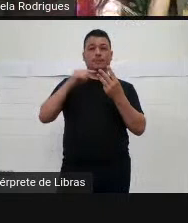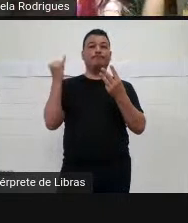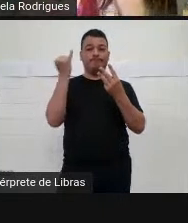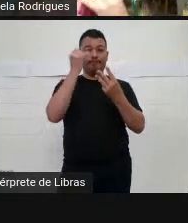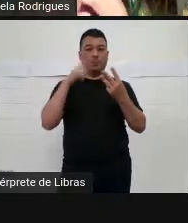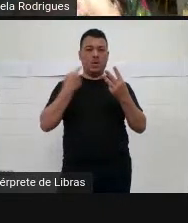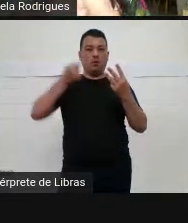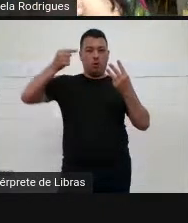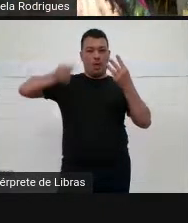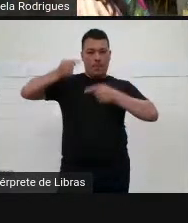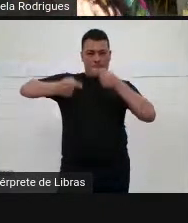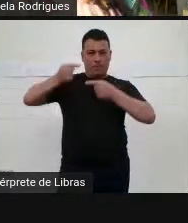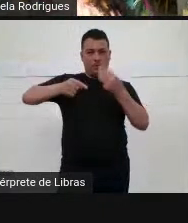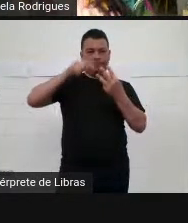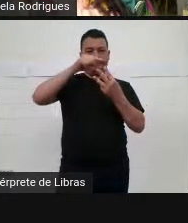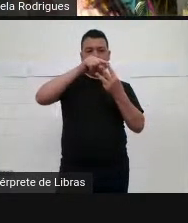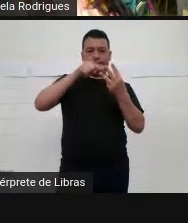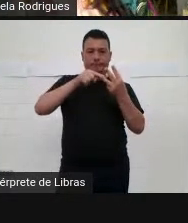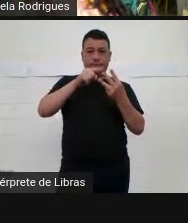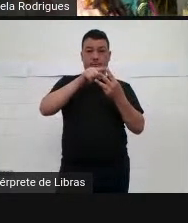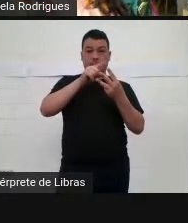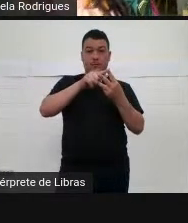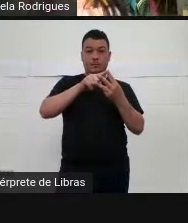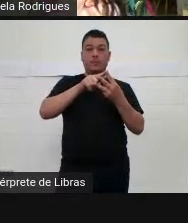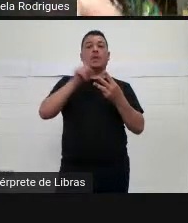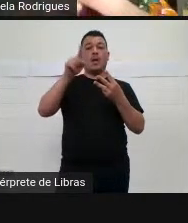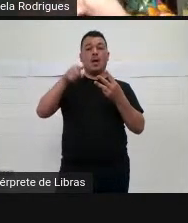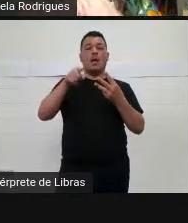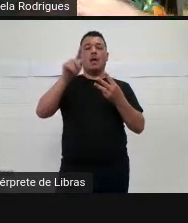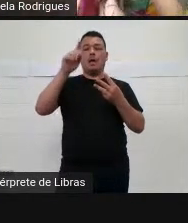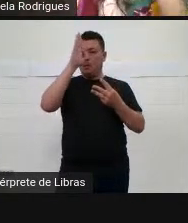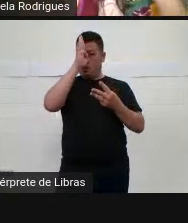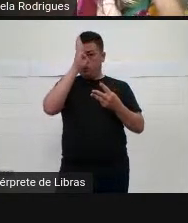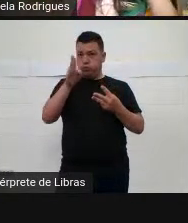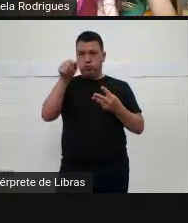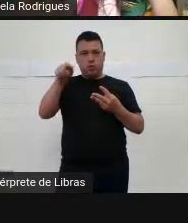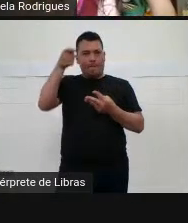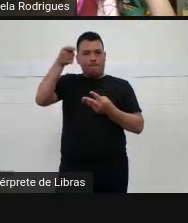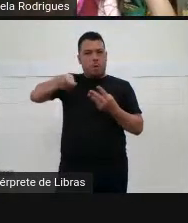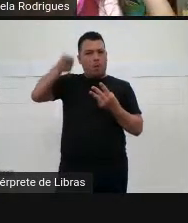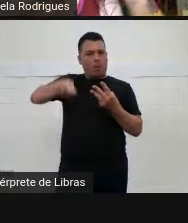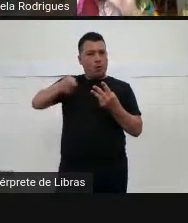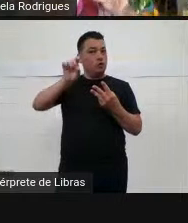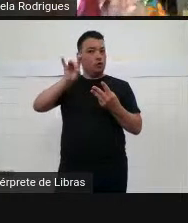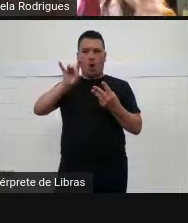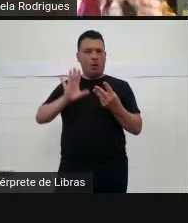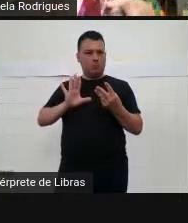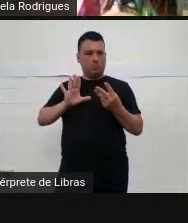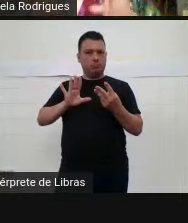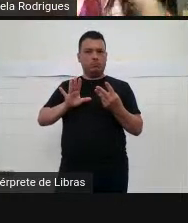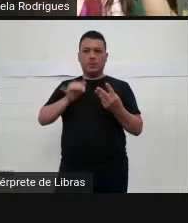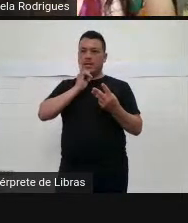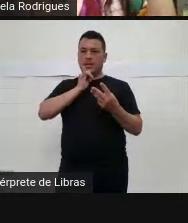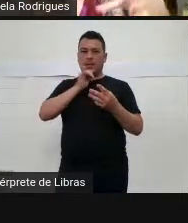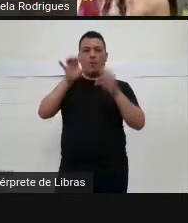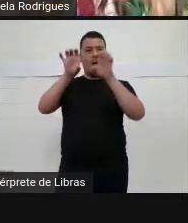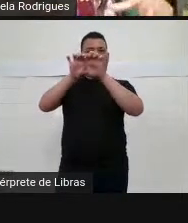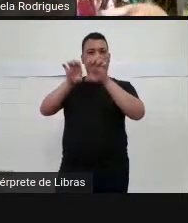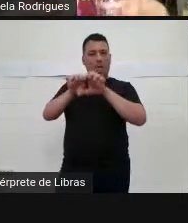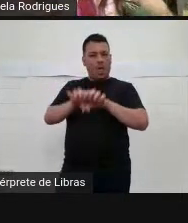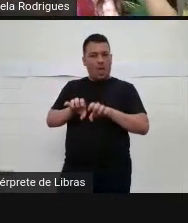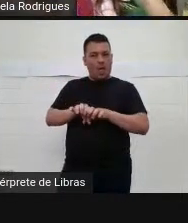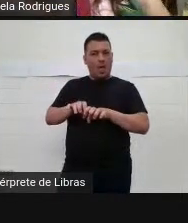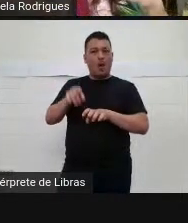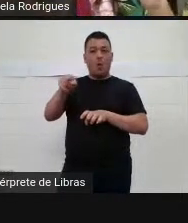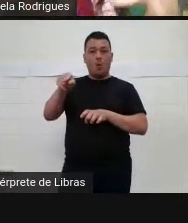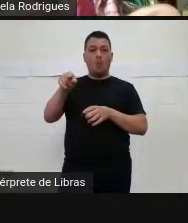gente, que é a noção de heteronormatividade, né? Ou seja, essa estrutura como aquilo que